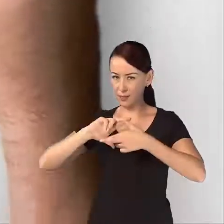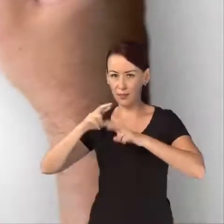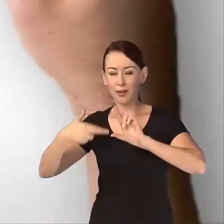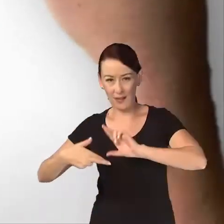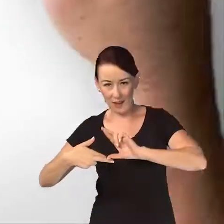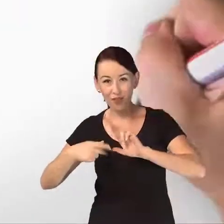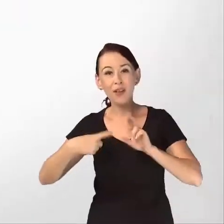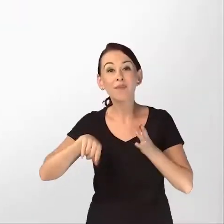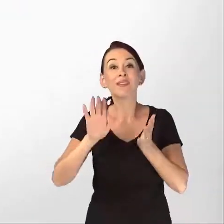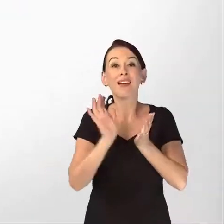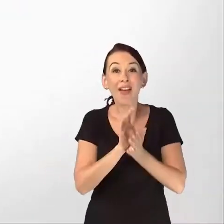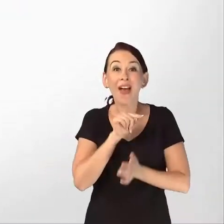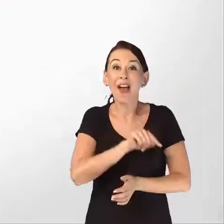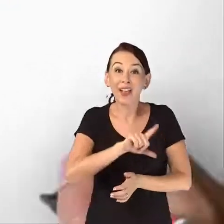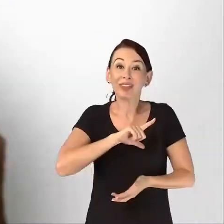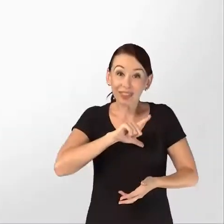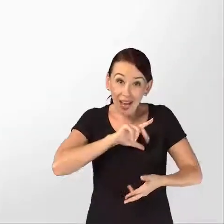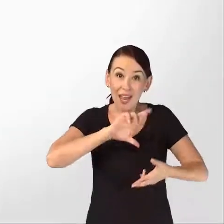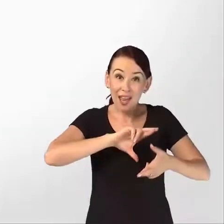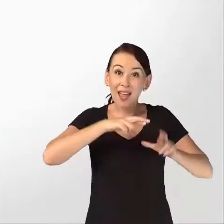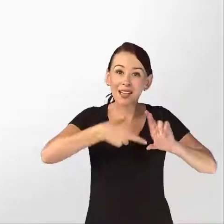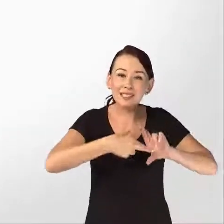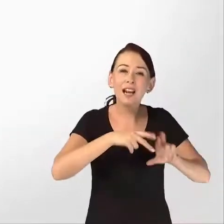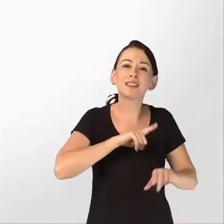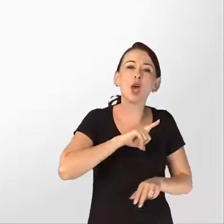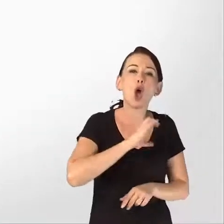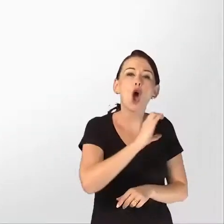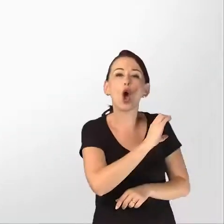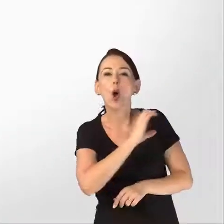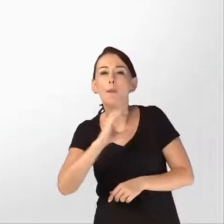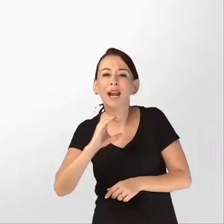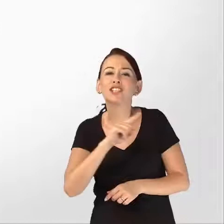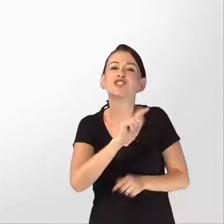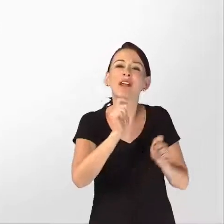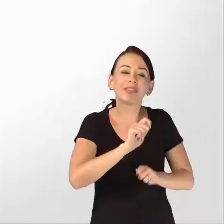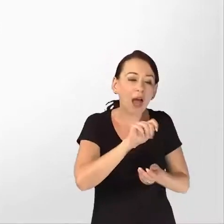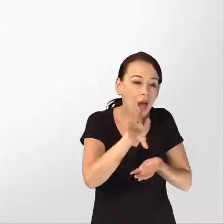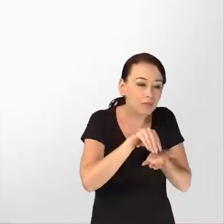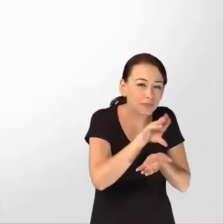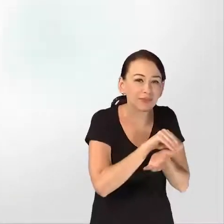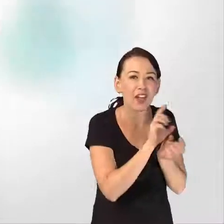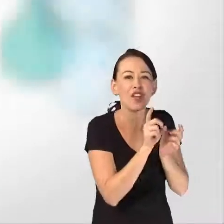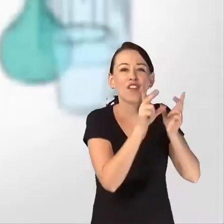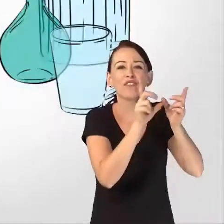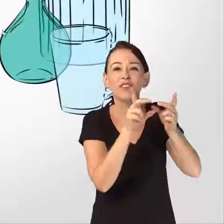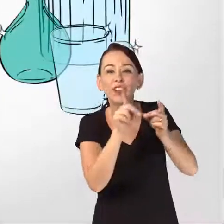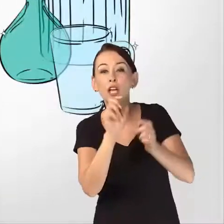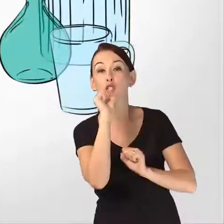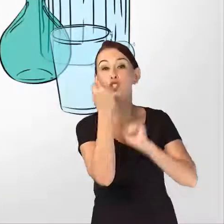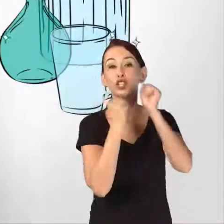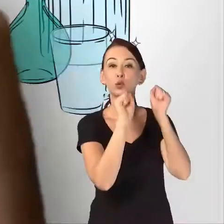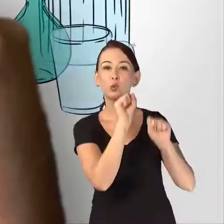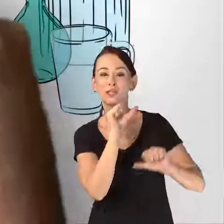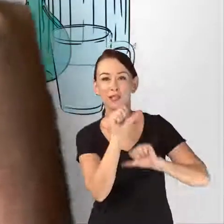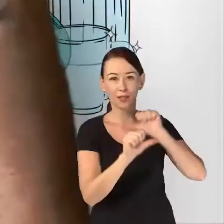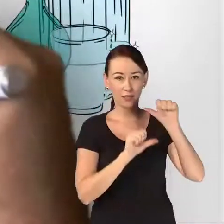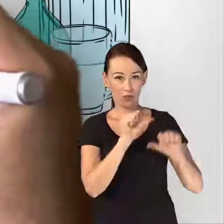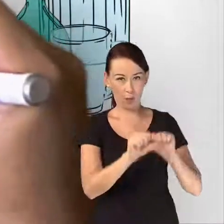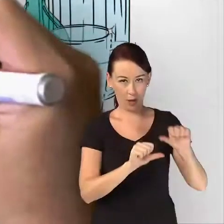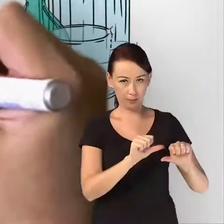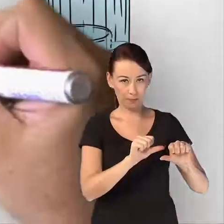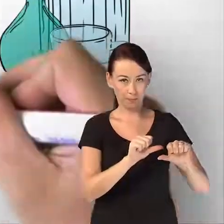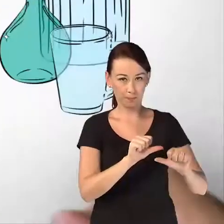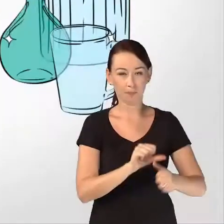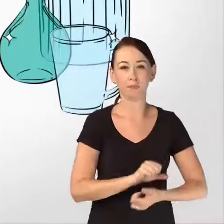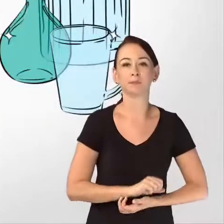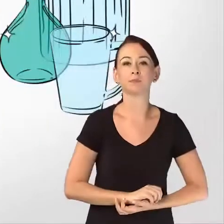Os resíduos recicláveis são aqueles que as cooperativas parceiras do SESC conseguem comercializar com as indústrias